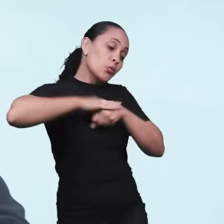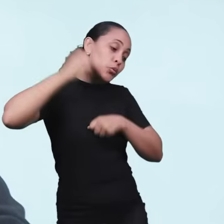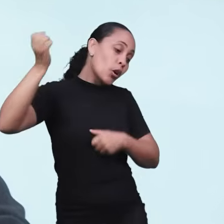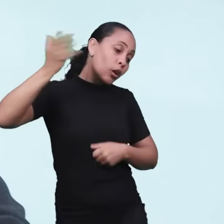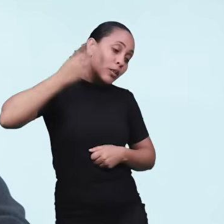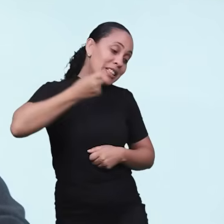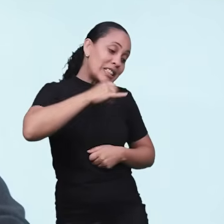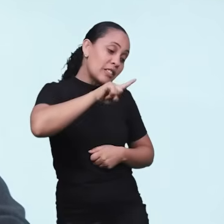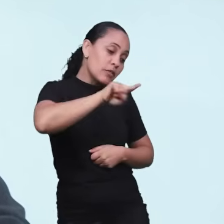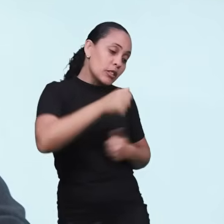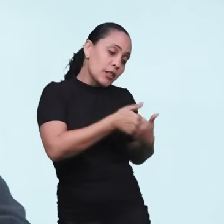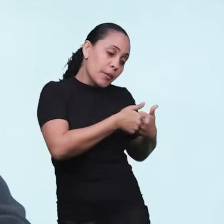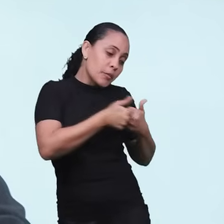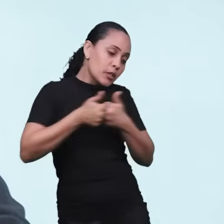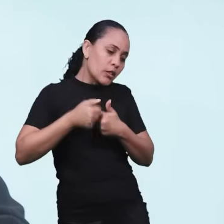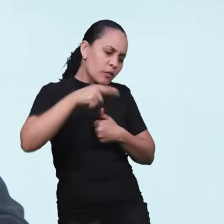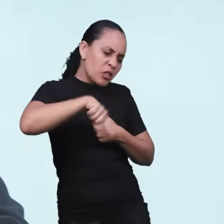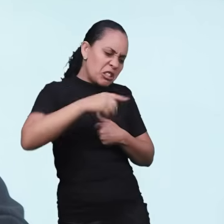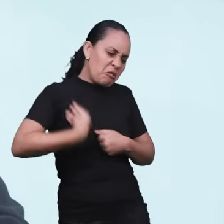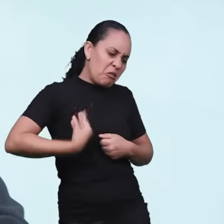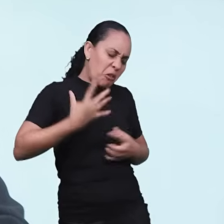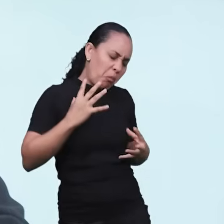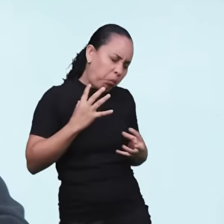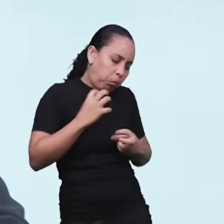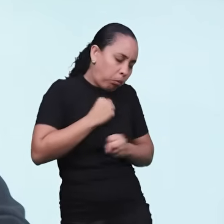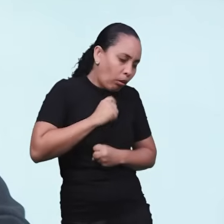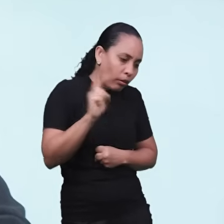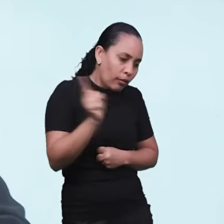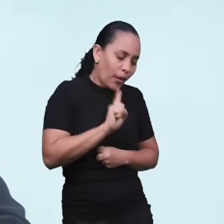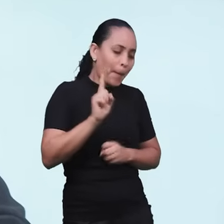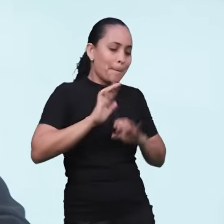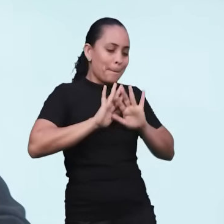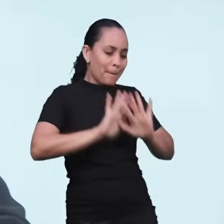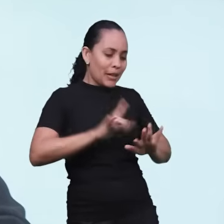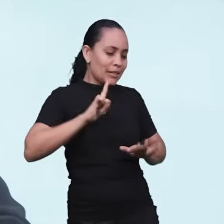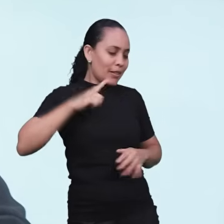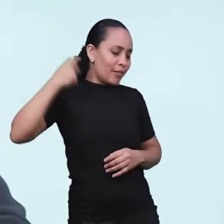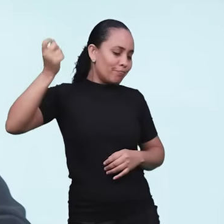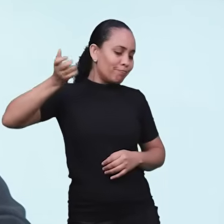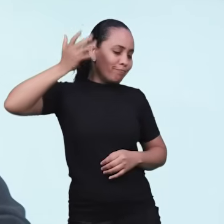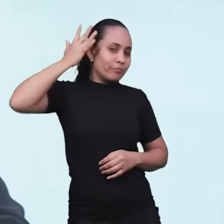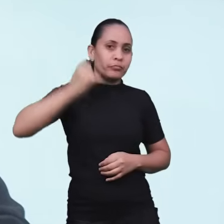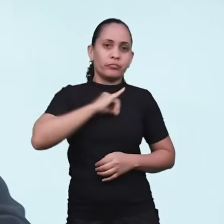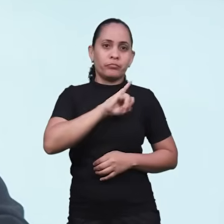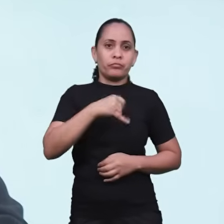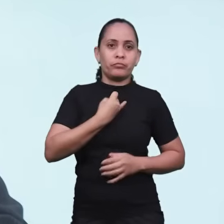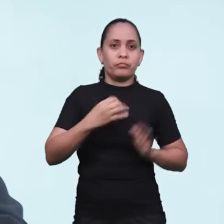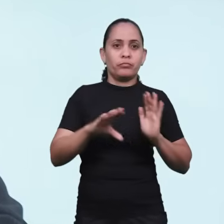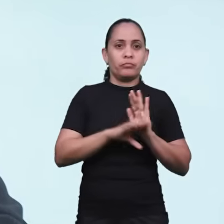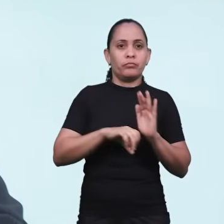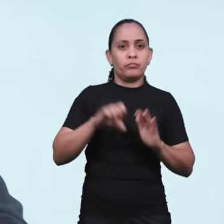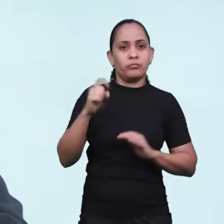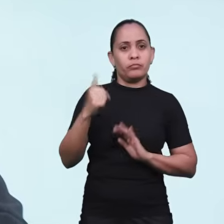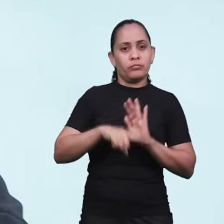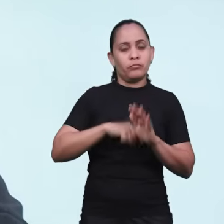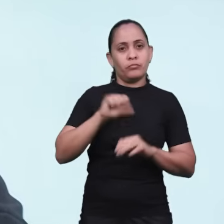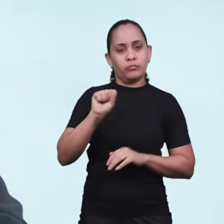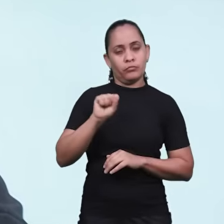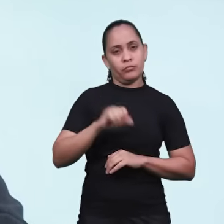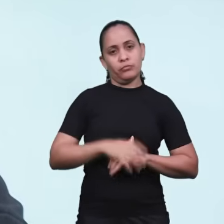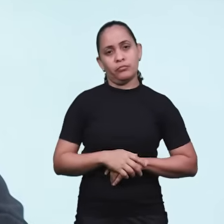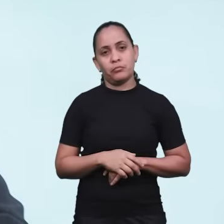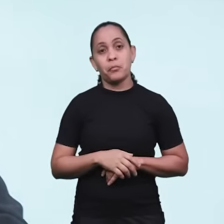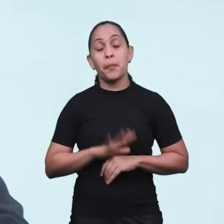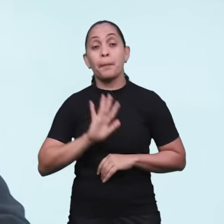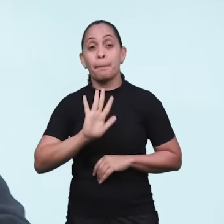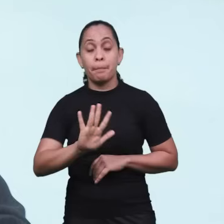ele mesmo explicou: quem me segue nunca andará em trevas, mas terá a luz da vida. João